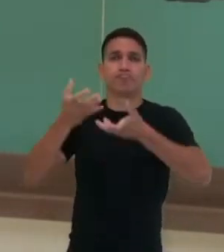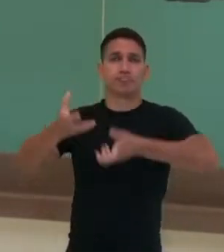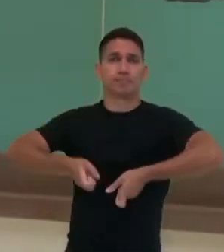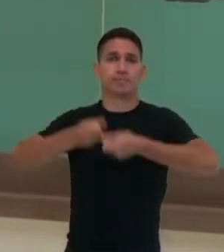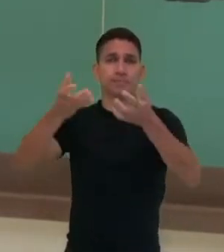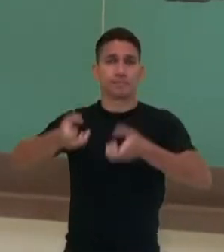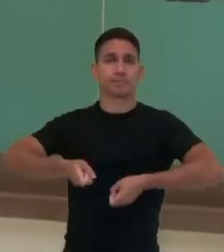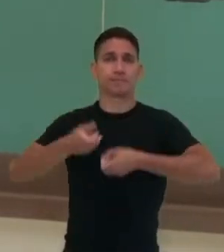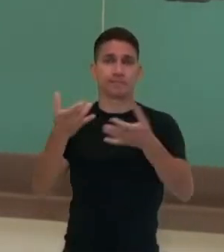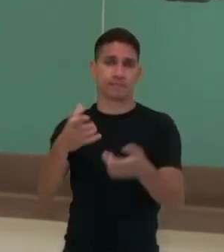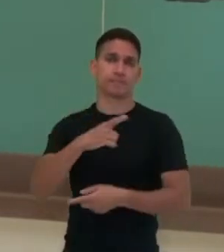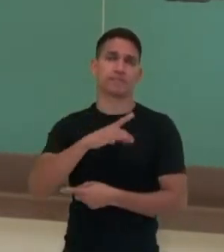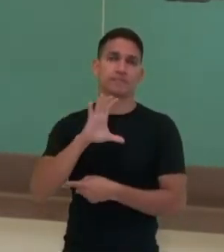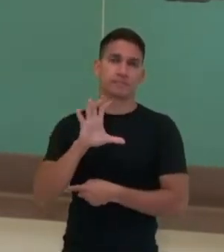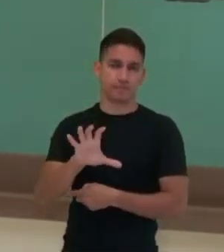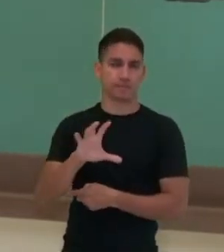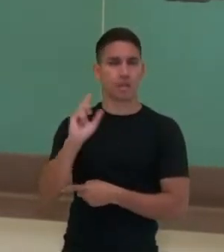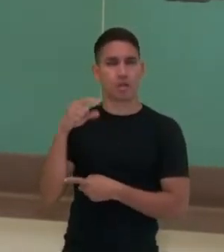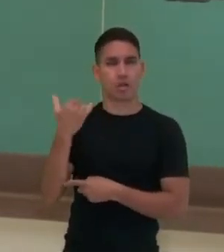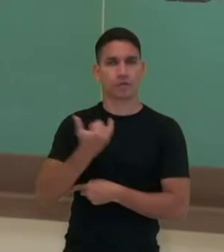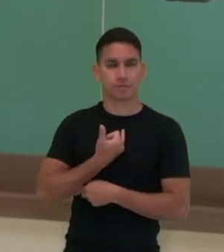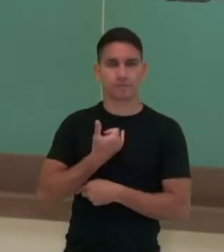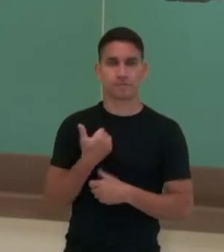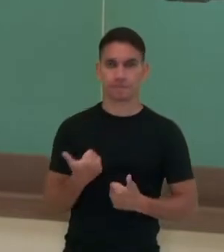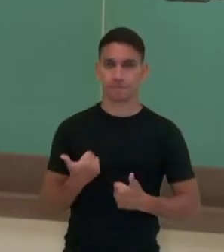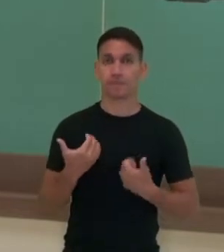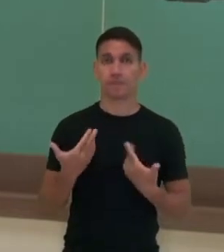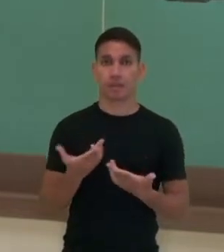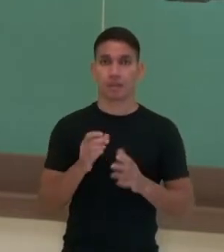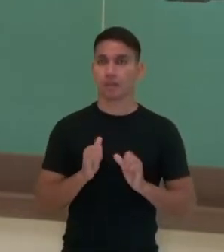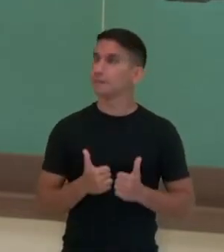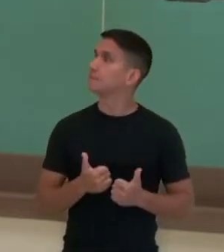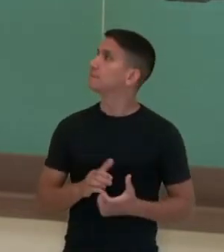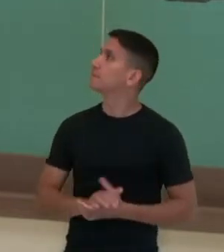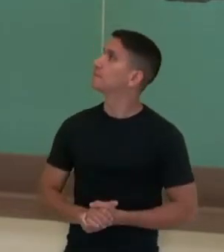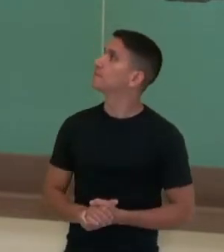é contado, então, para nós, certo? Perfeito?